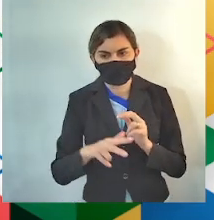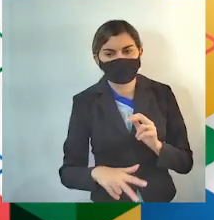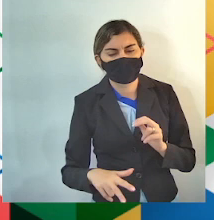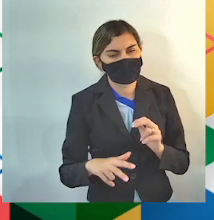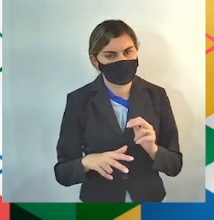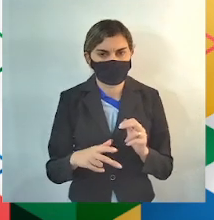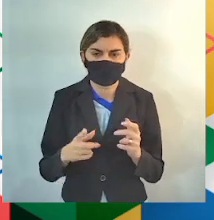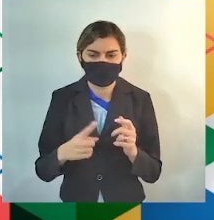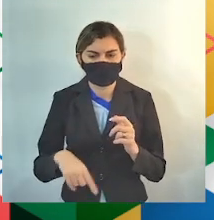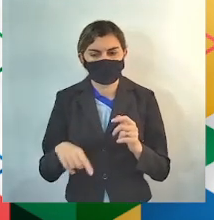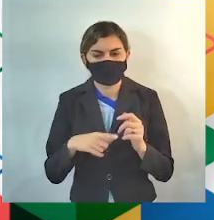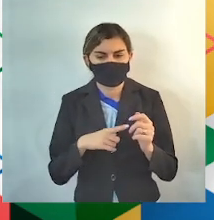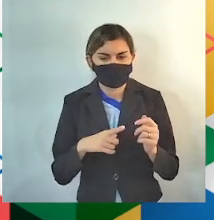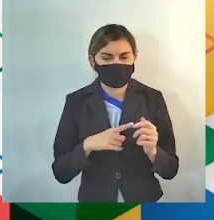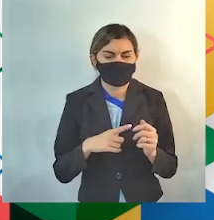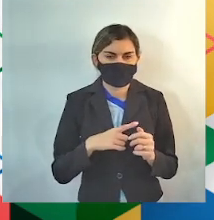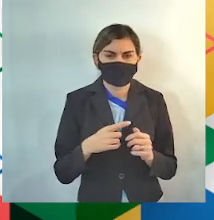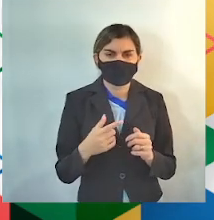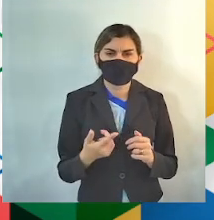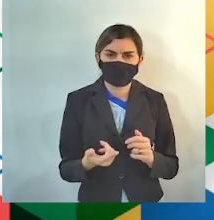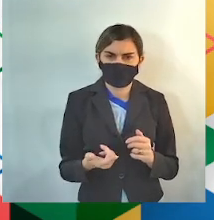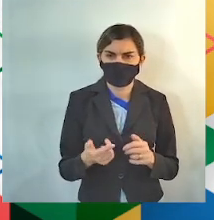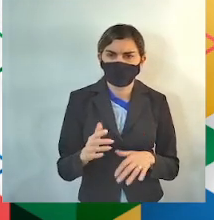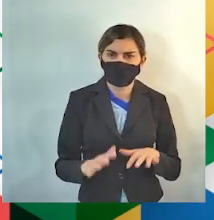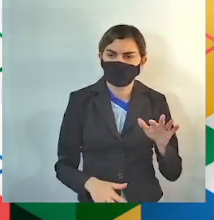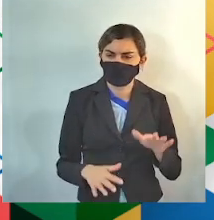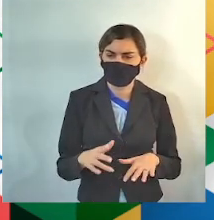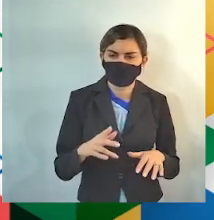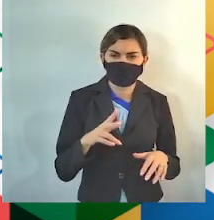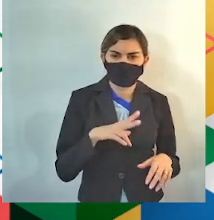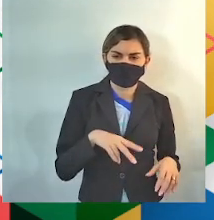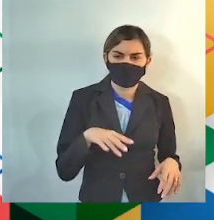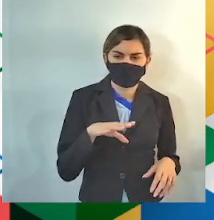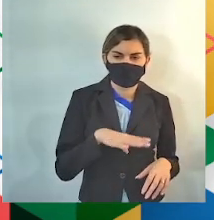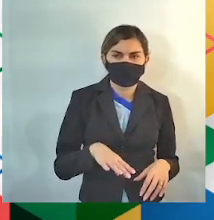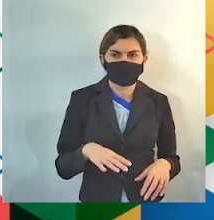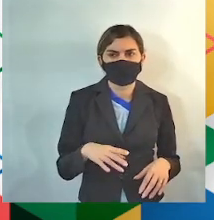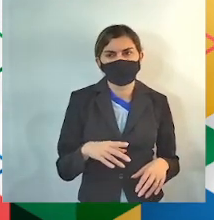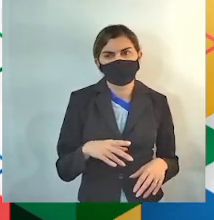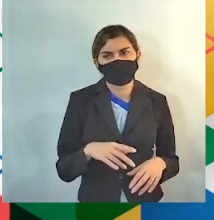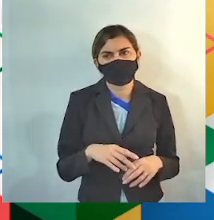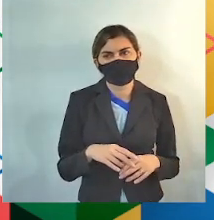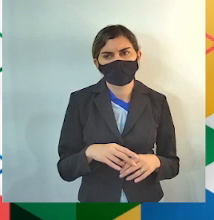pronomes. Né? Nós temos aí possessive pronouns,